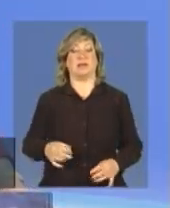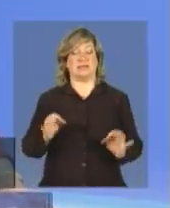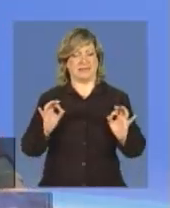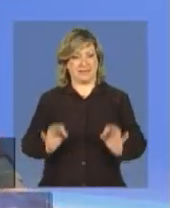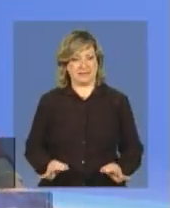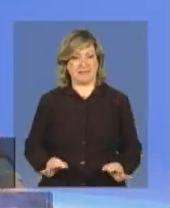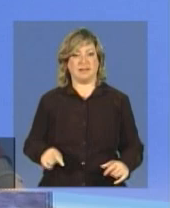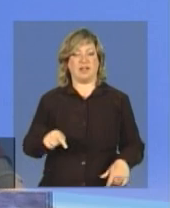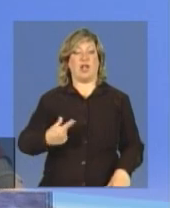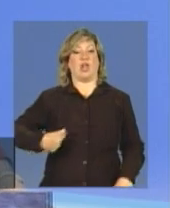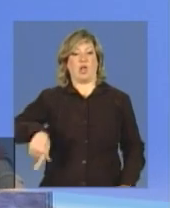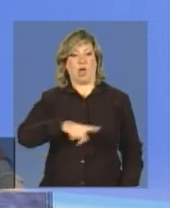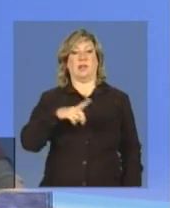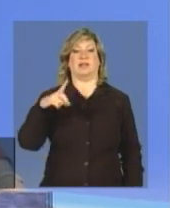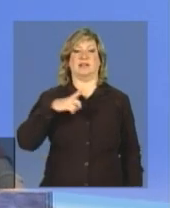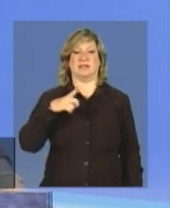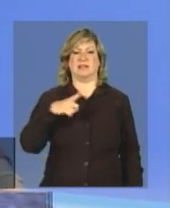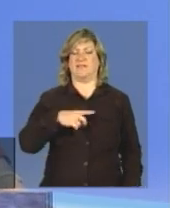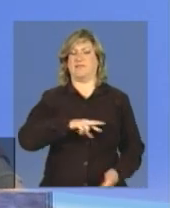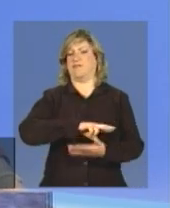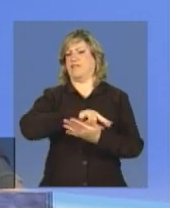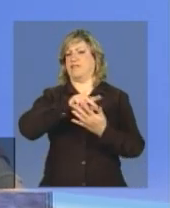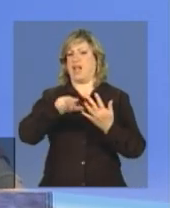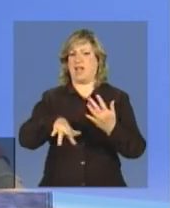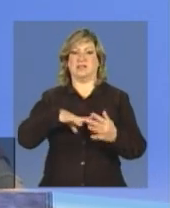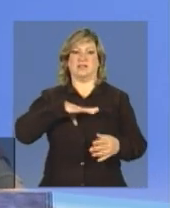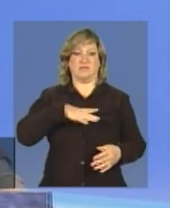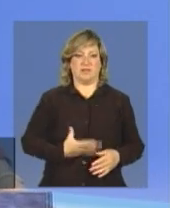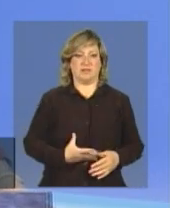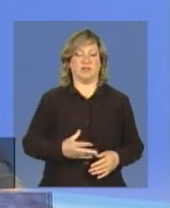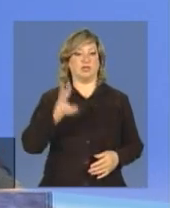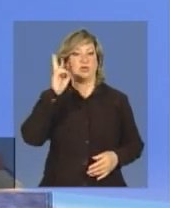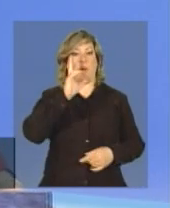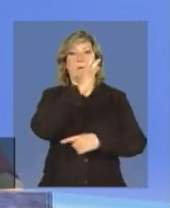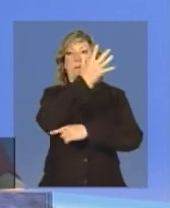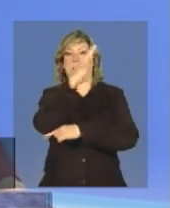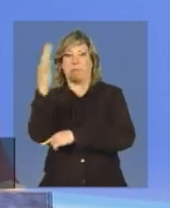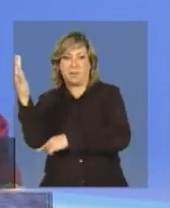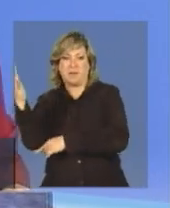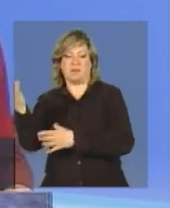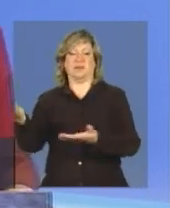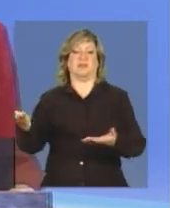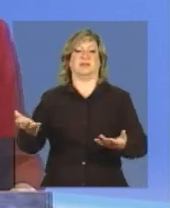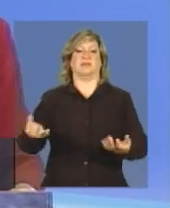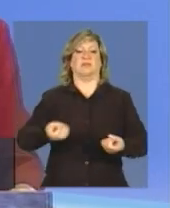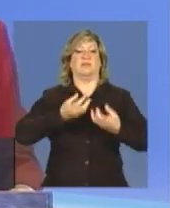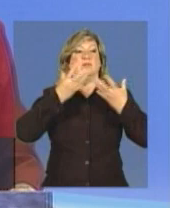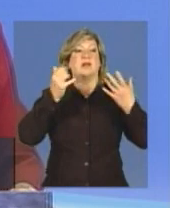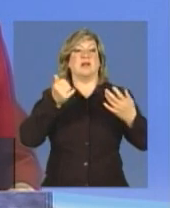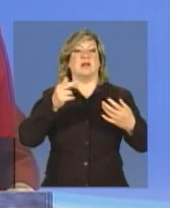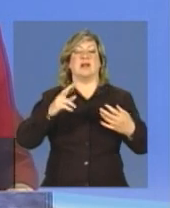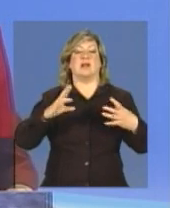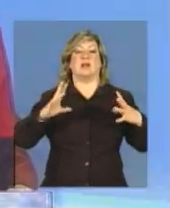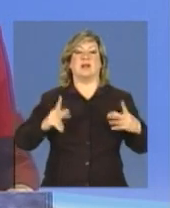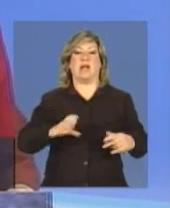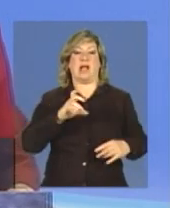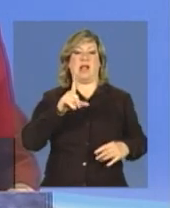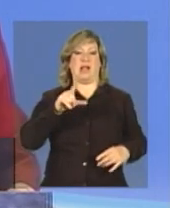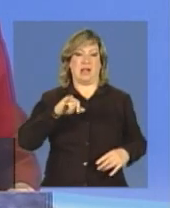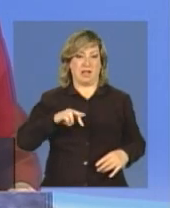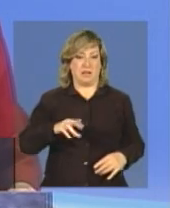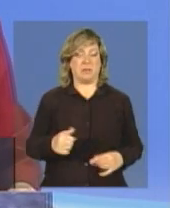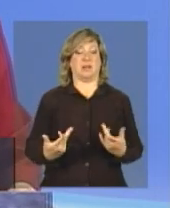nós temos vários desafios na área do meio ambiente. Nós temos o desafio de